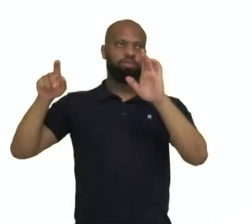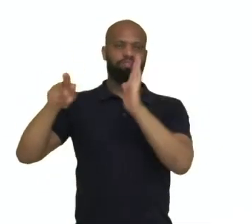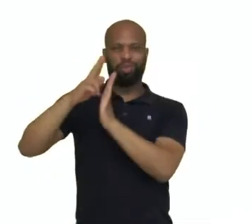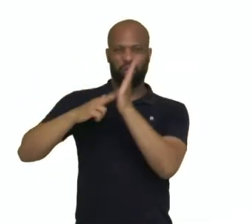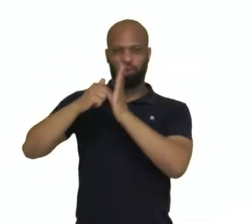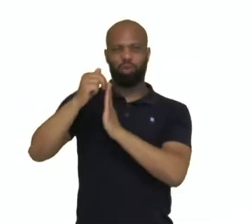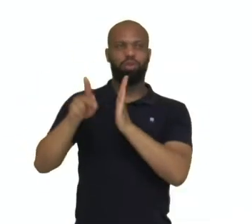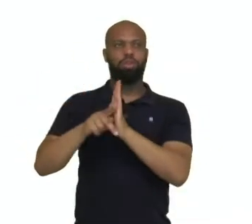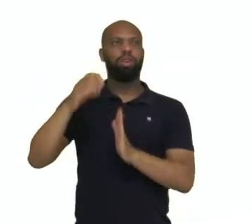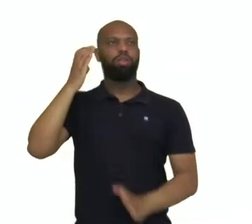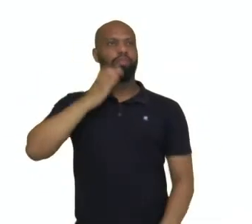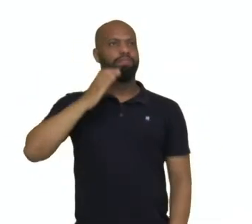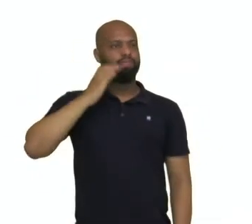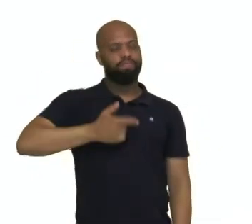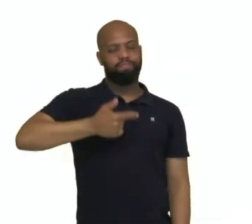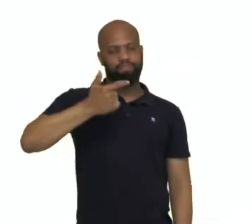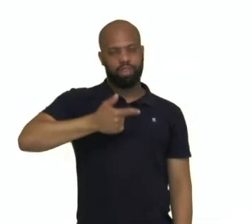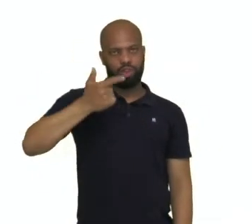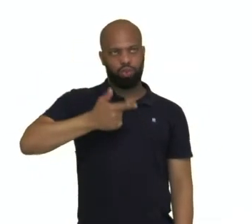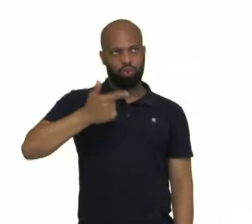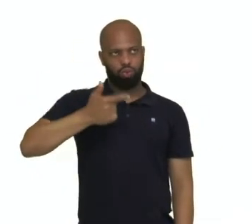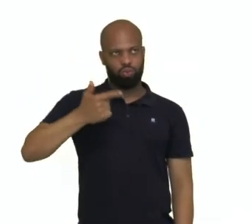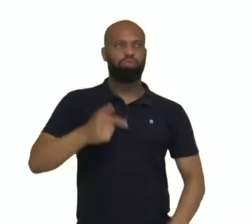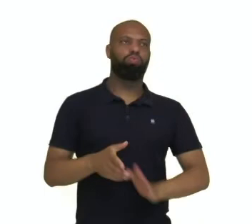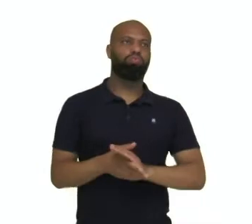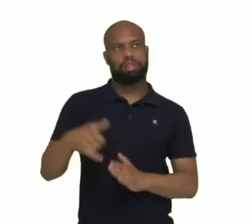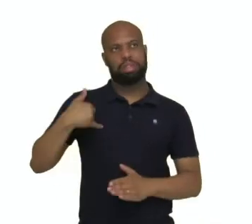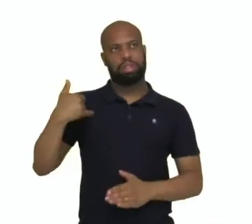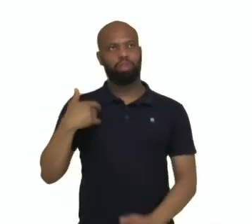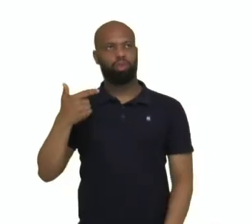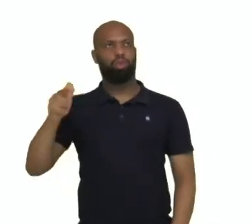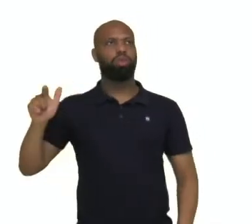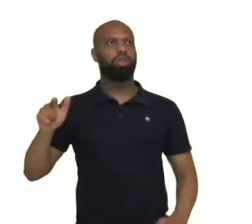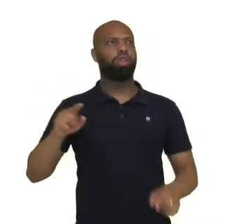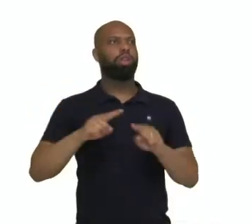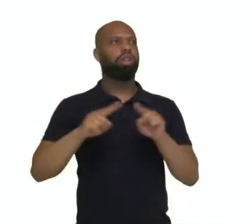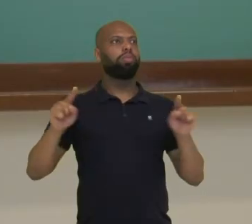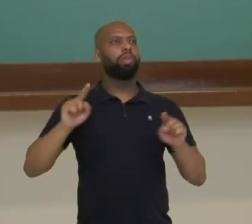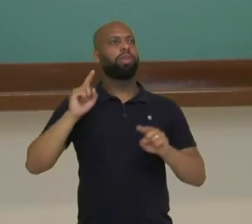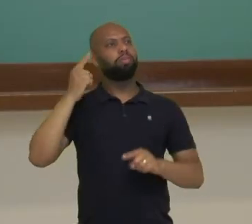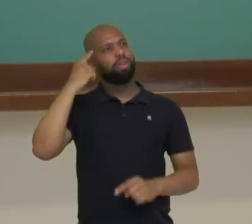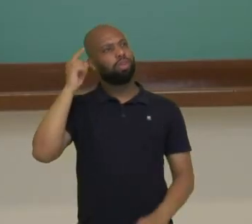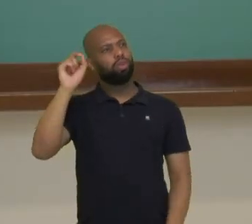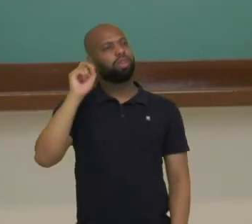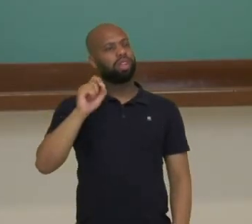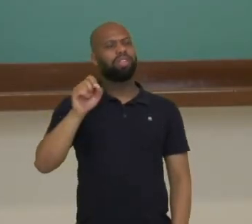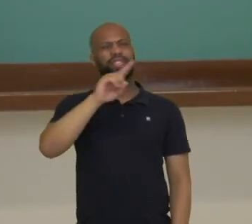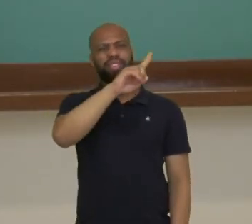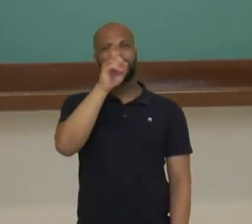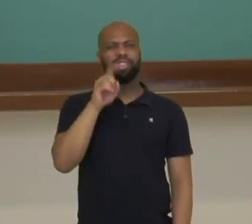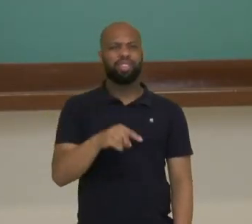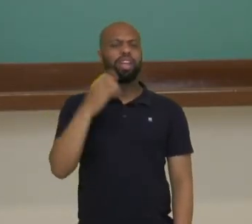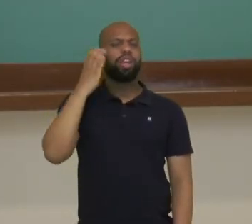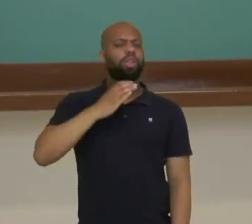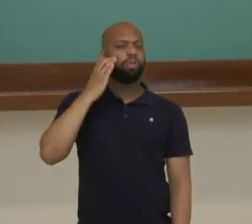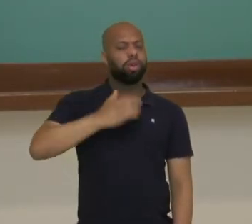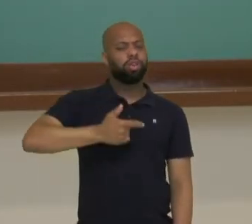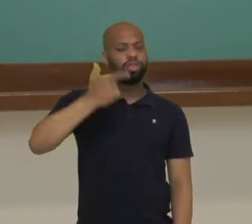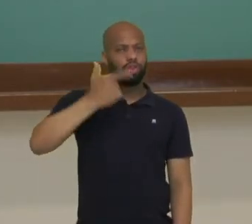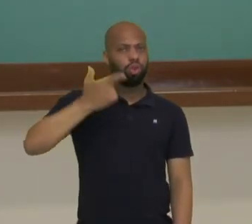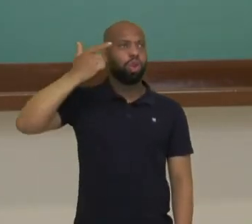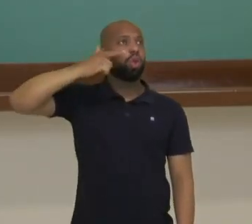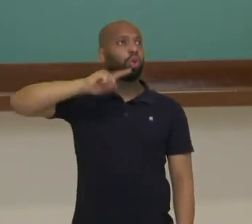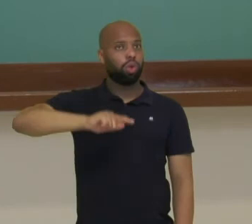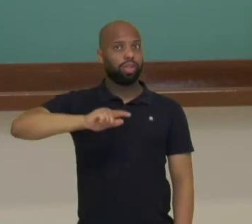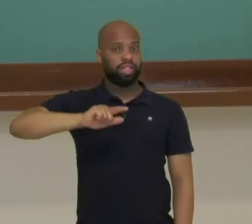Pedro II, já um pouco mais velho, mas aí a gente fica pensando, né, gente? Será que o Dom Pedro II, ele teria